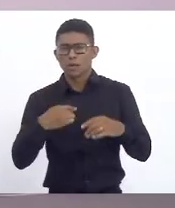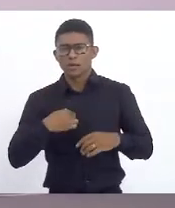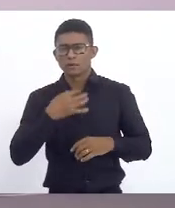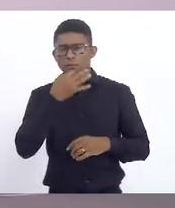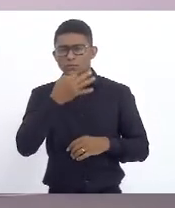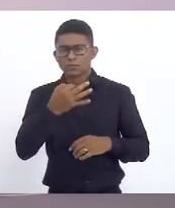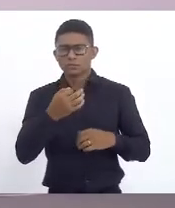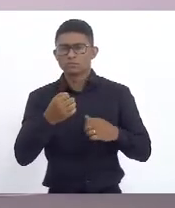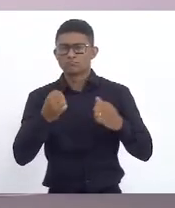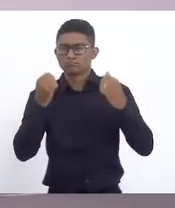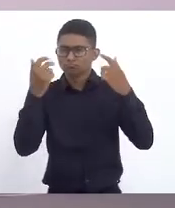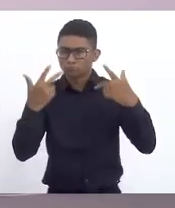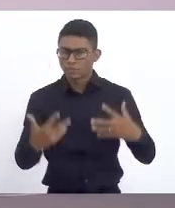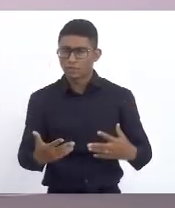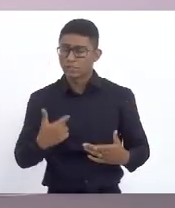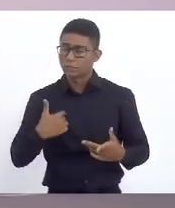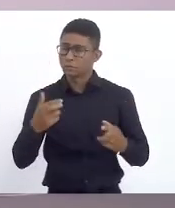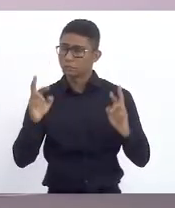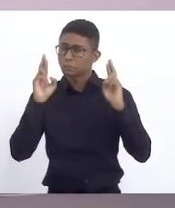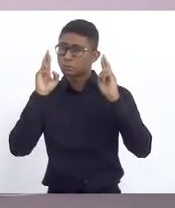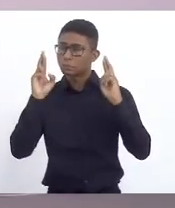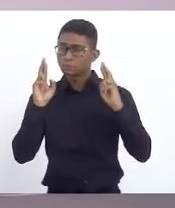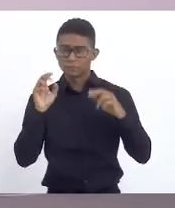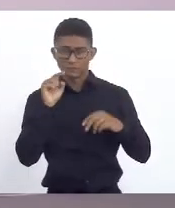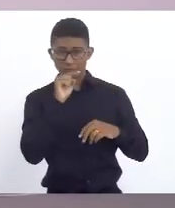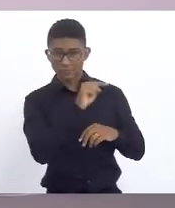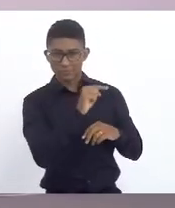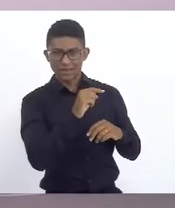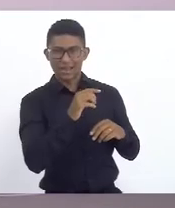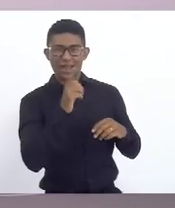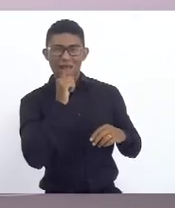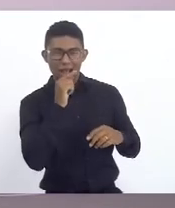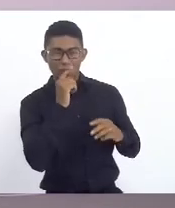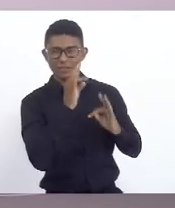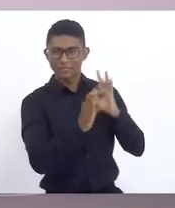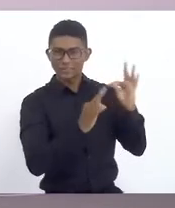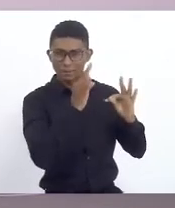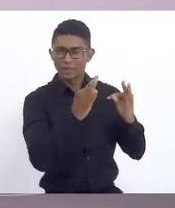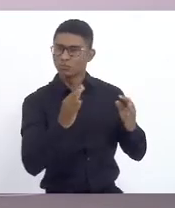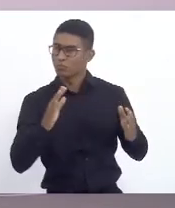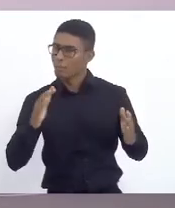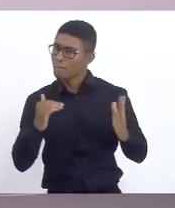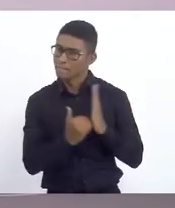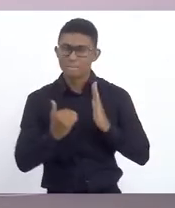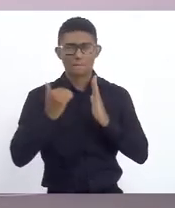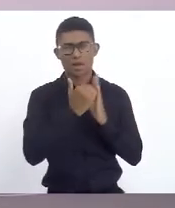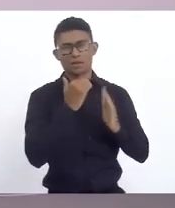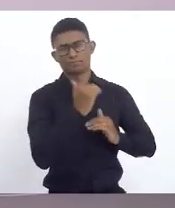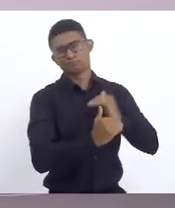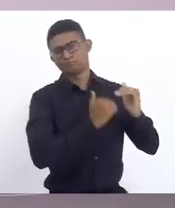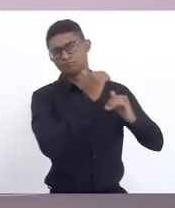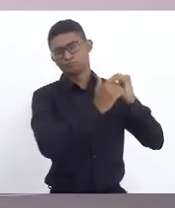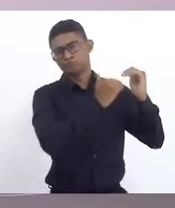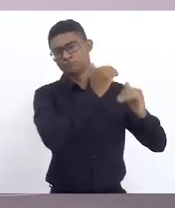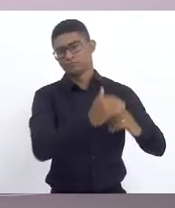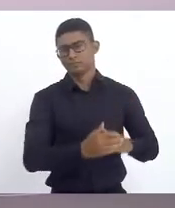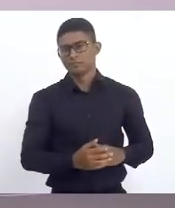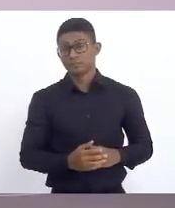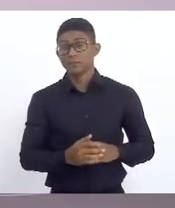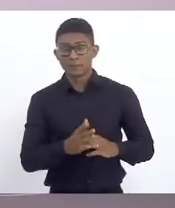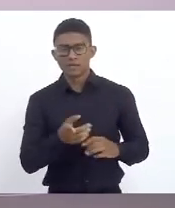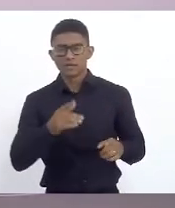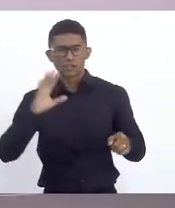que a estação de tratamento de água tenha um avanço maior, que a UTR não é a solução, como a